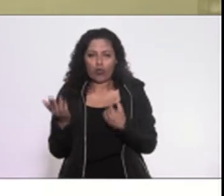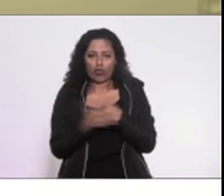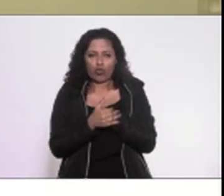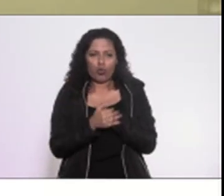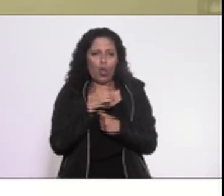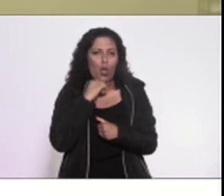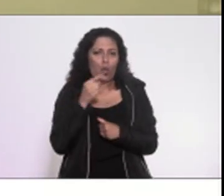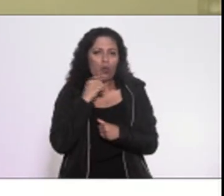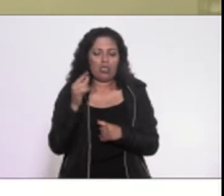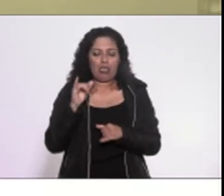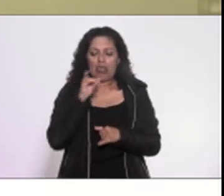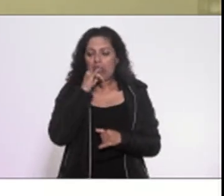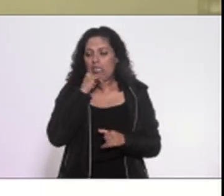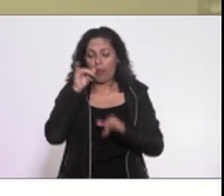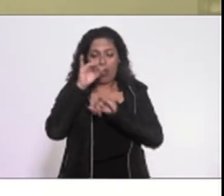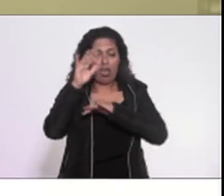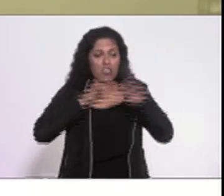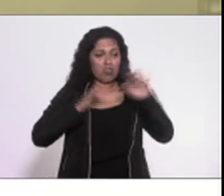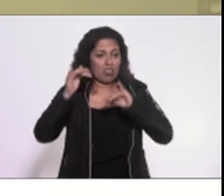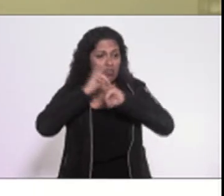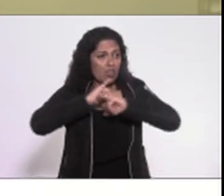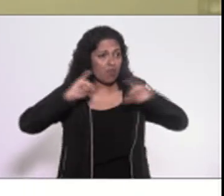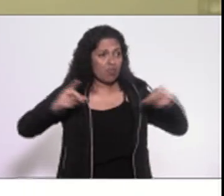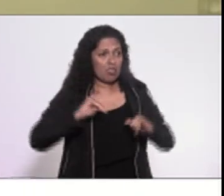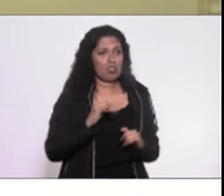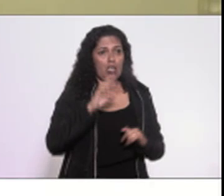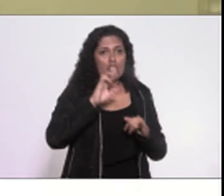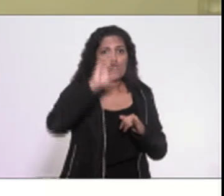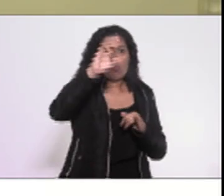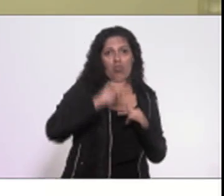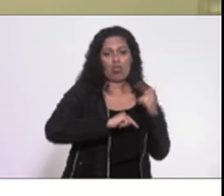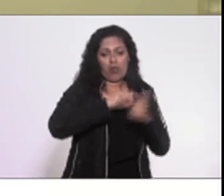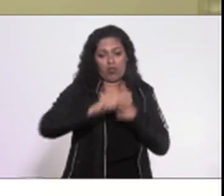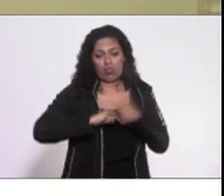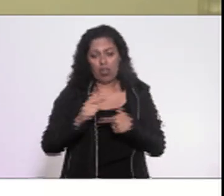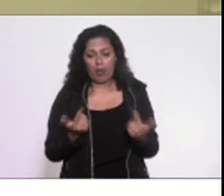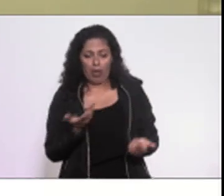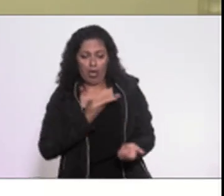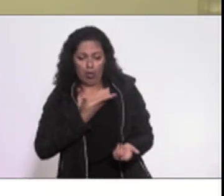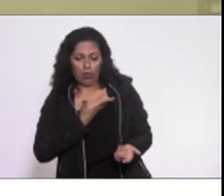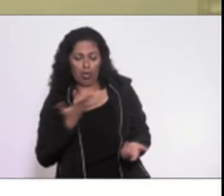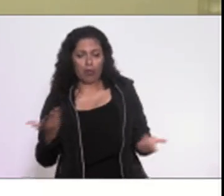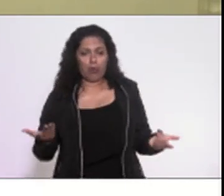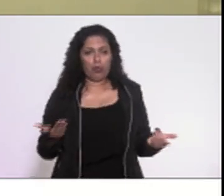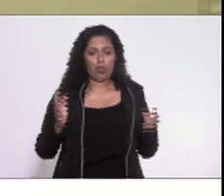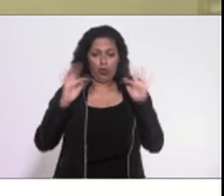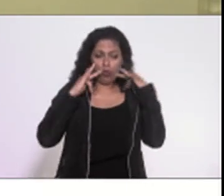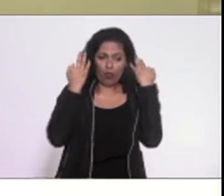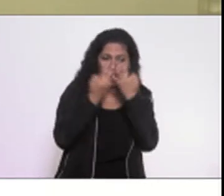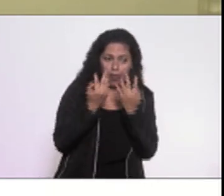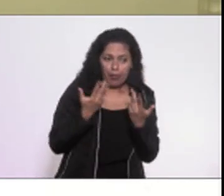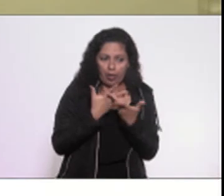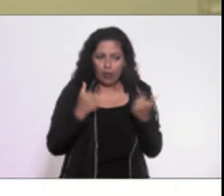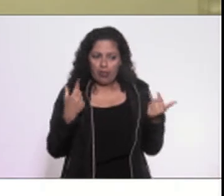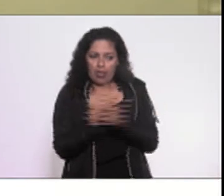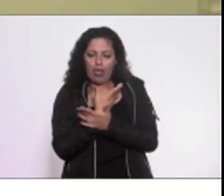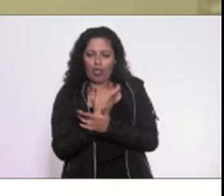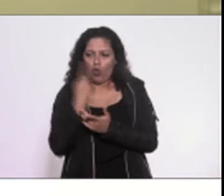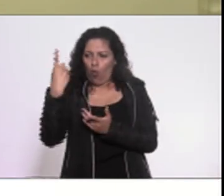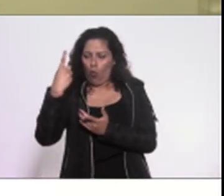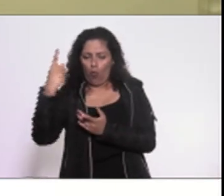acusando alguém que ela conhece, um chefe no trabalho, alguém que é um amigo, pelo menos até aquele